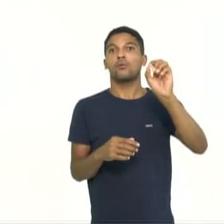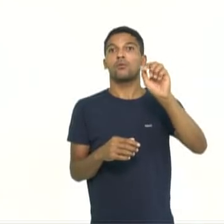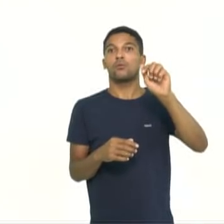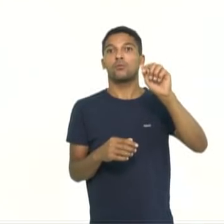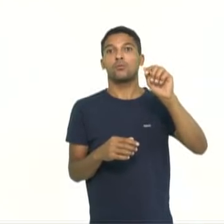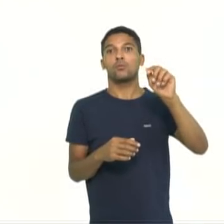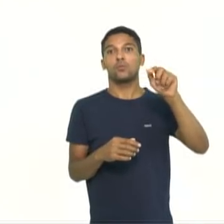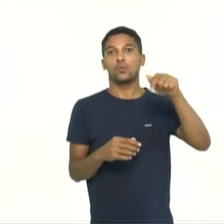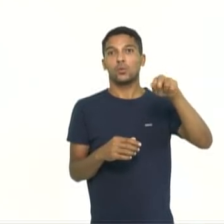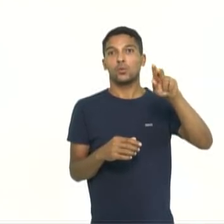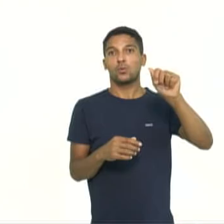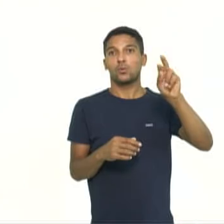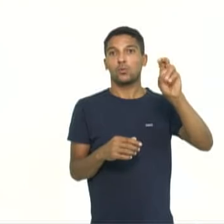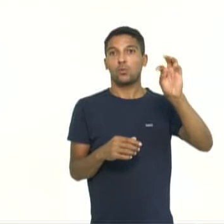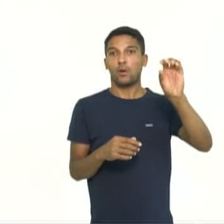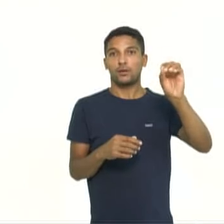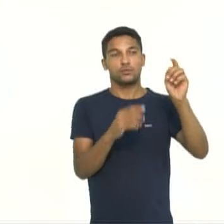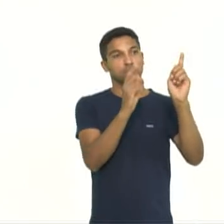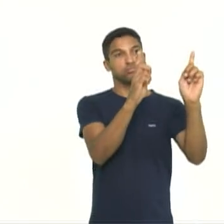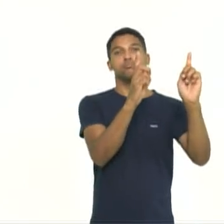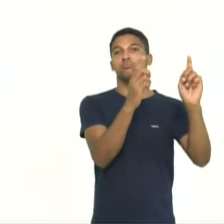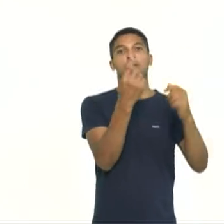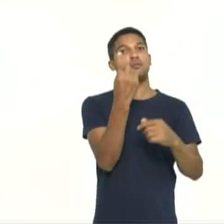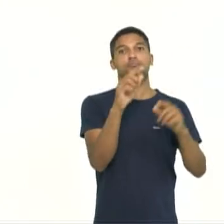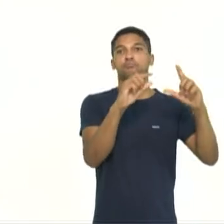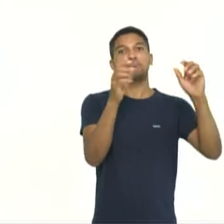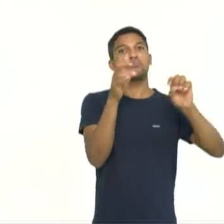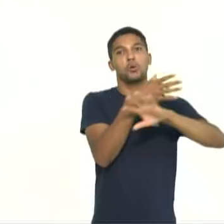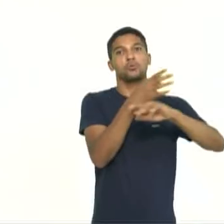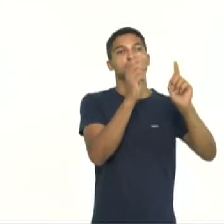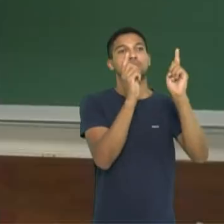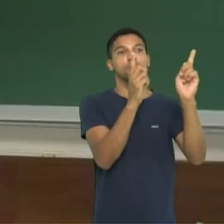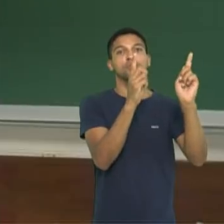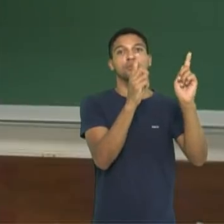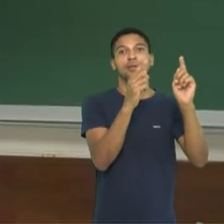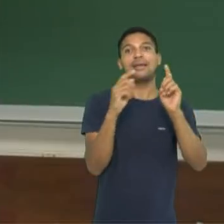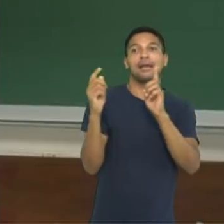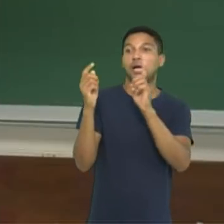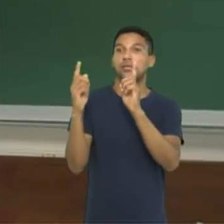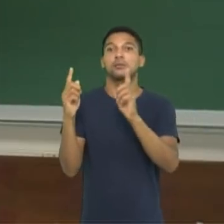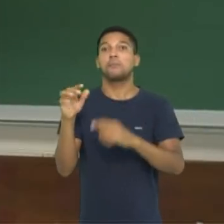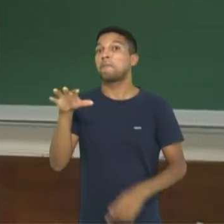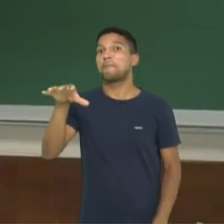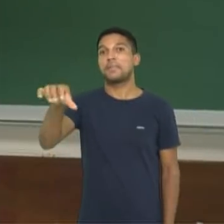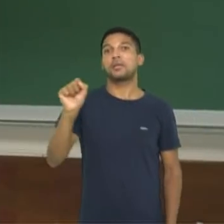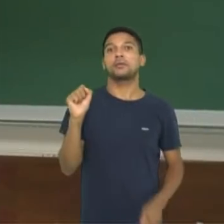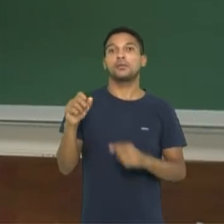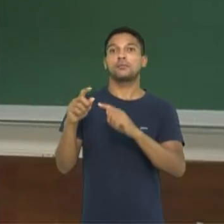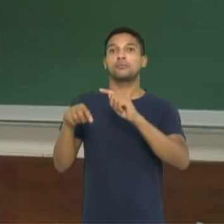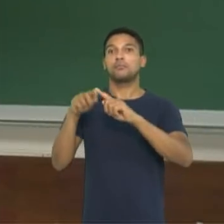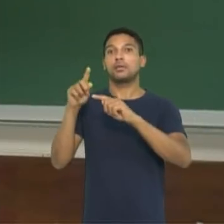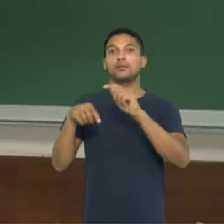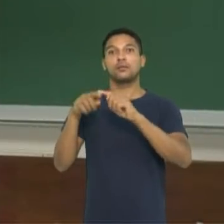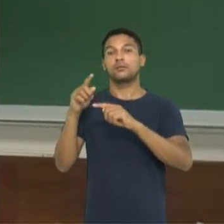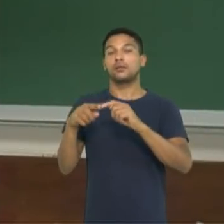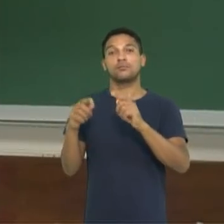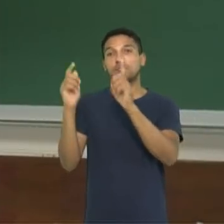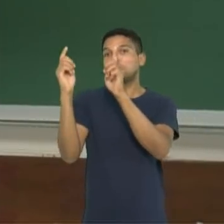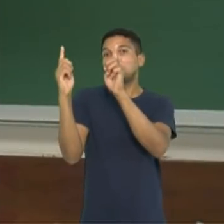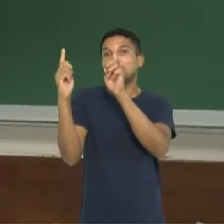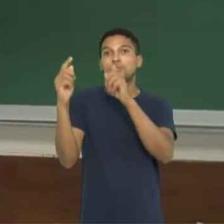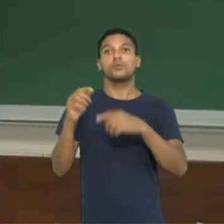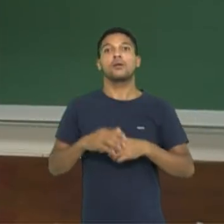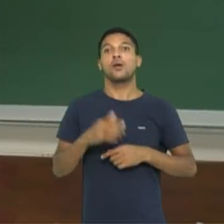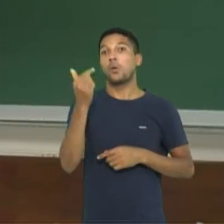materiais, articulando por meio de uma conjunção aditiva, certo? Então, vamos ver se vocês estão captando aqui, vamos para o